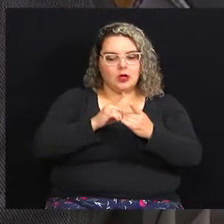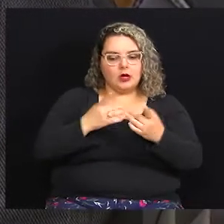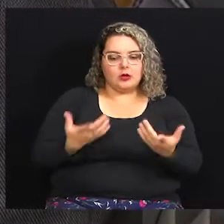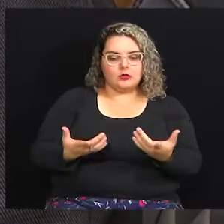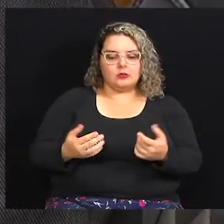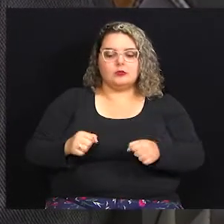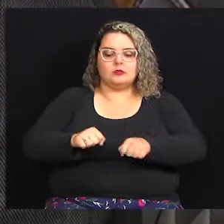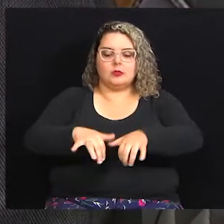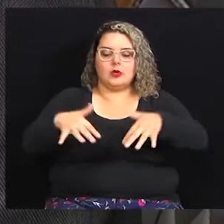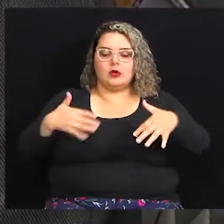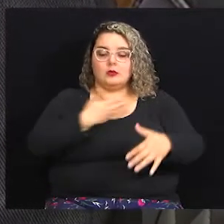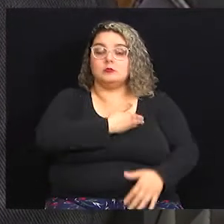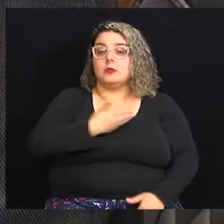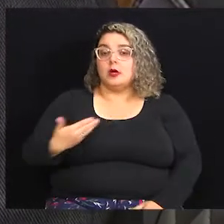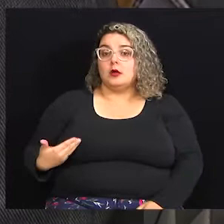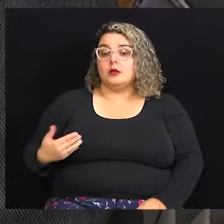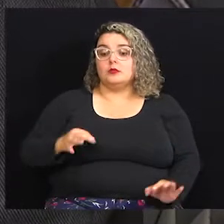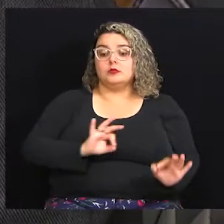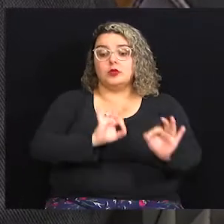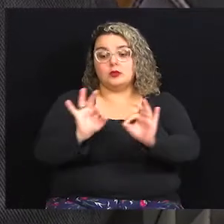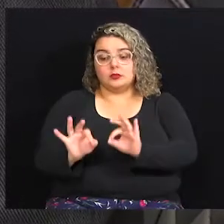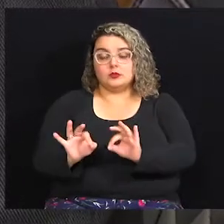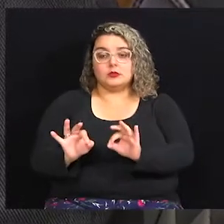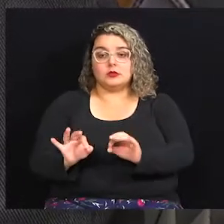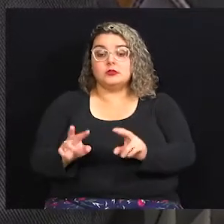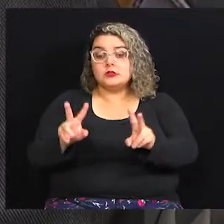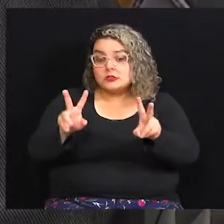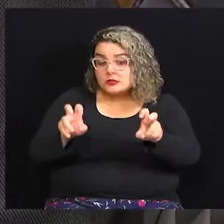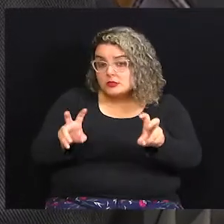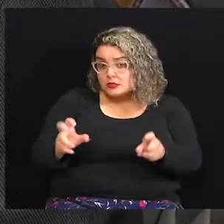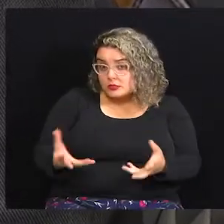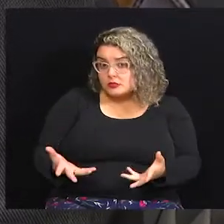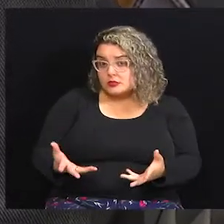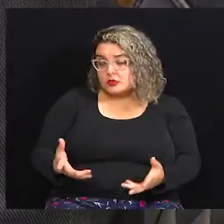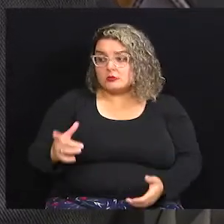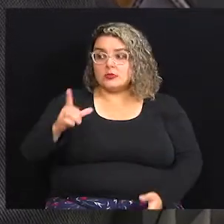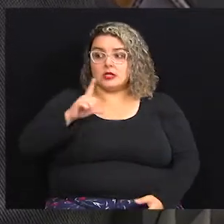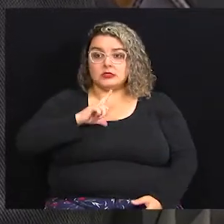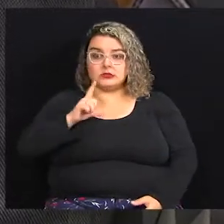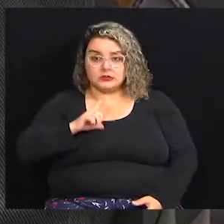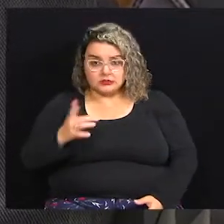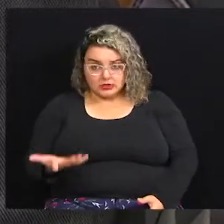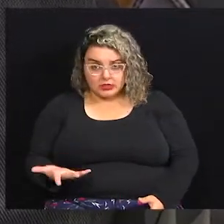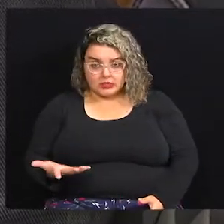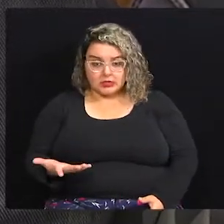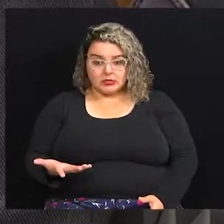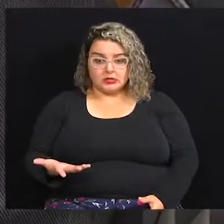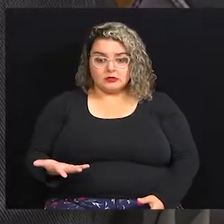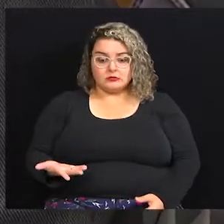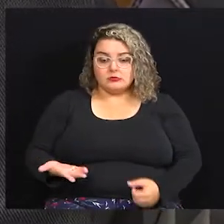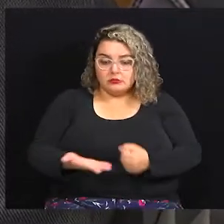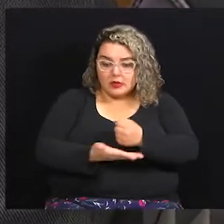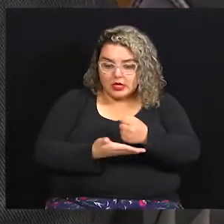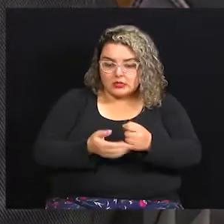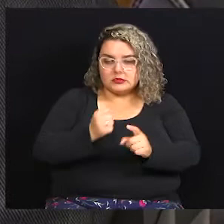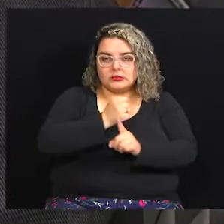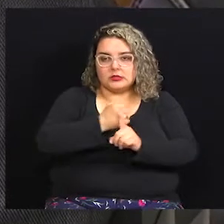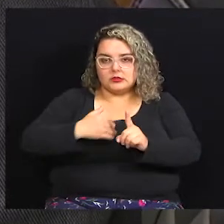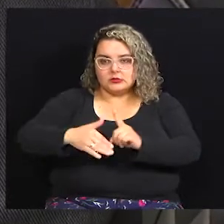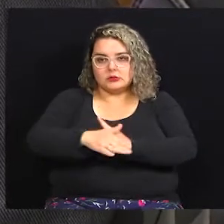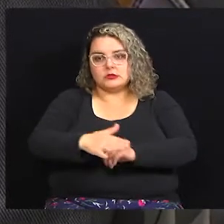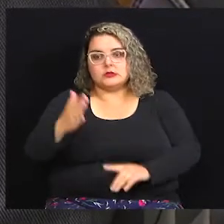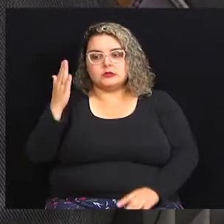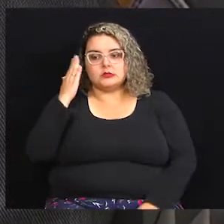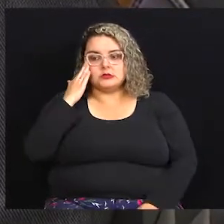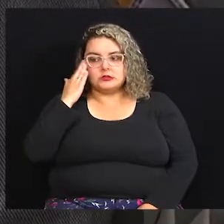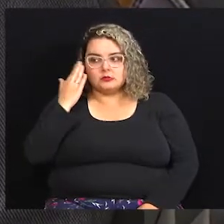pública ele vai guiar se de fato o tema encontra Amparo na sociedade porque a